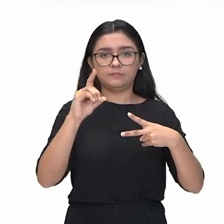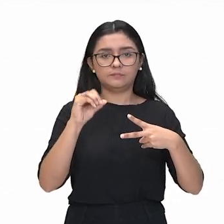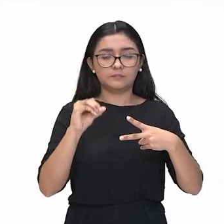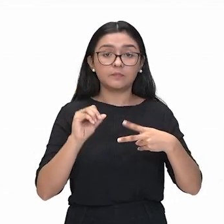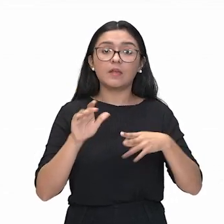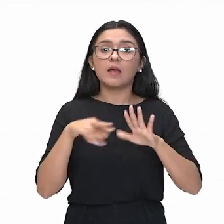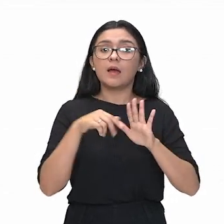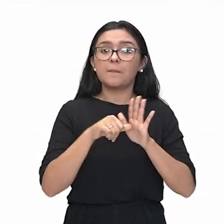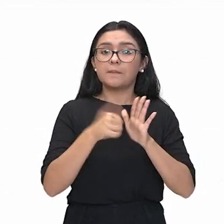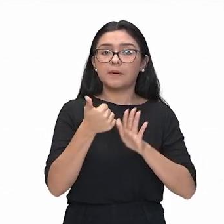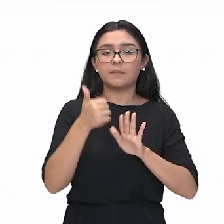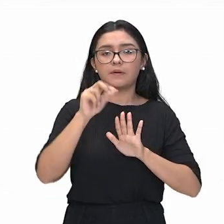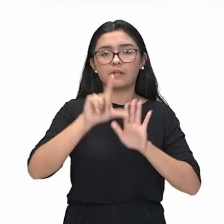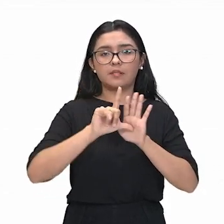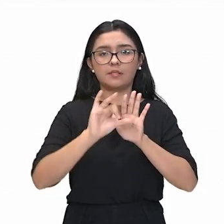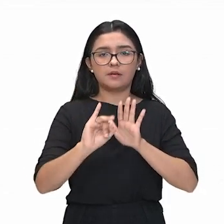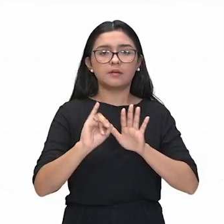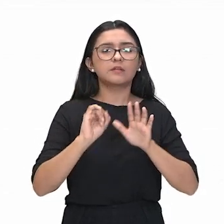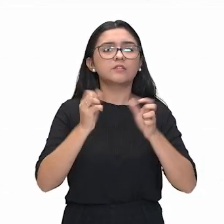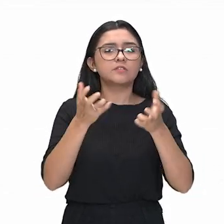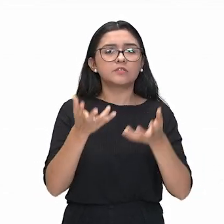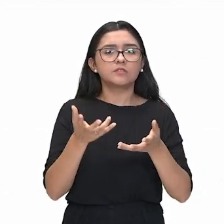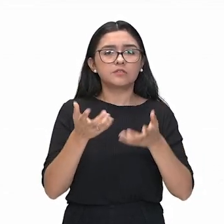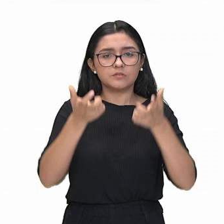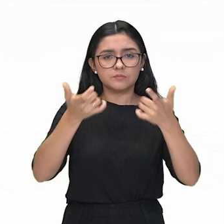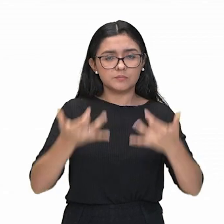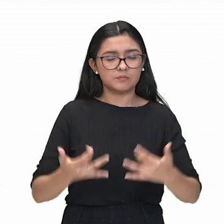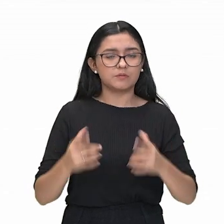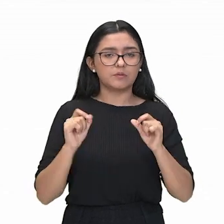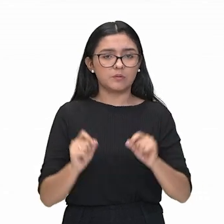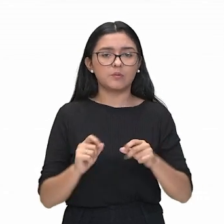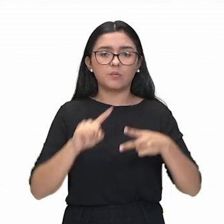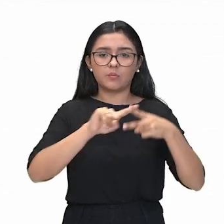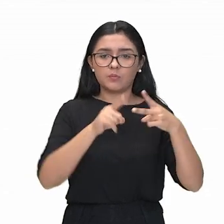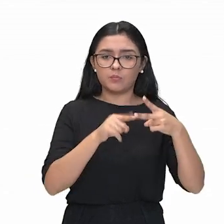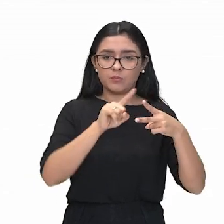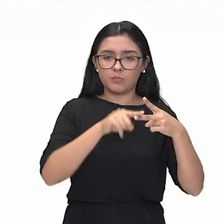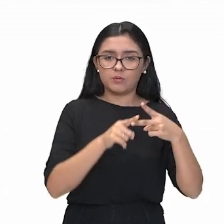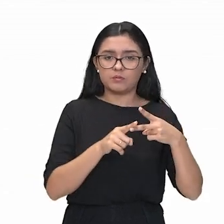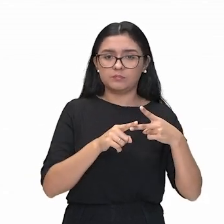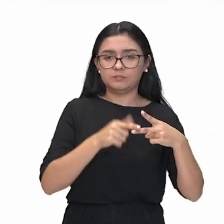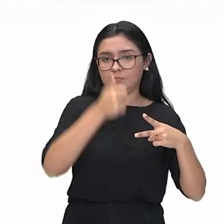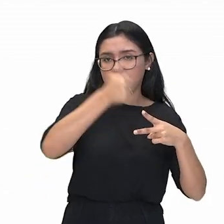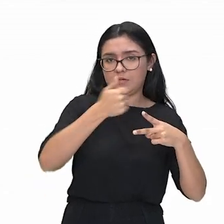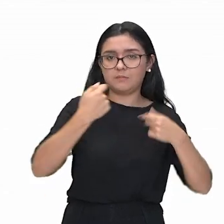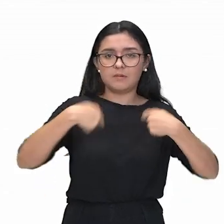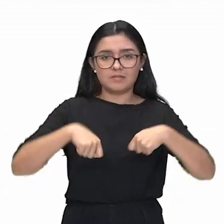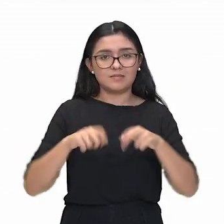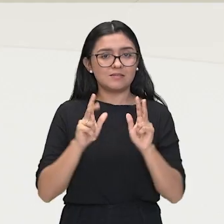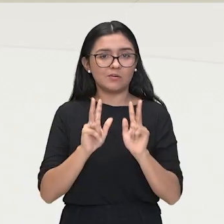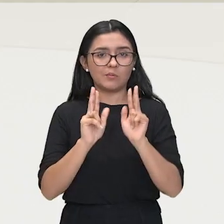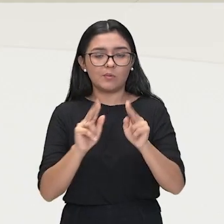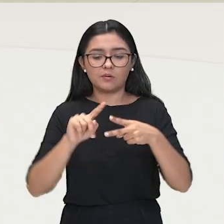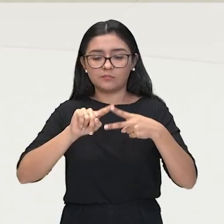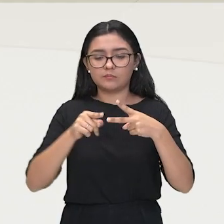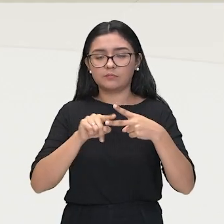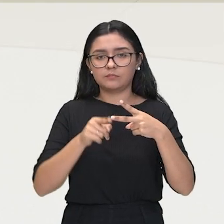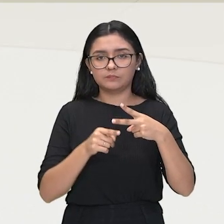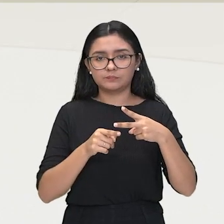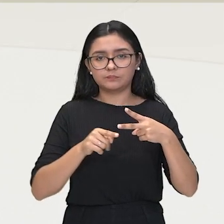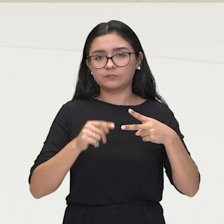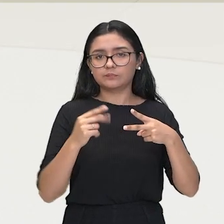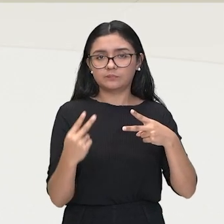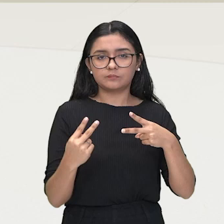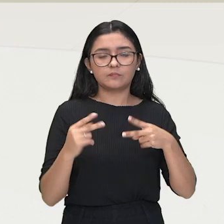né, diz que o ângulo incidente tem que ser igual ao ângulo refletido. Sempre isso vai acontecer, tá, pessoal? Isso sempre vai acontecer. Se